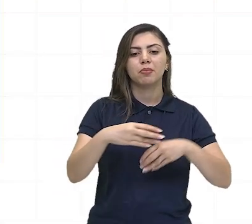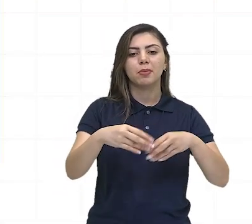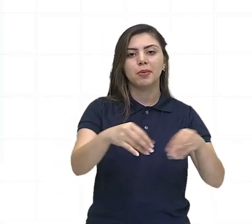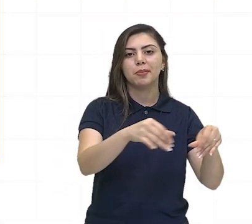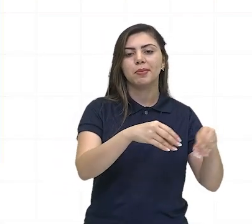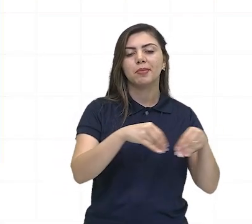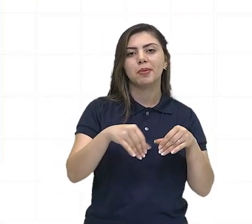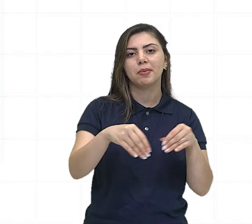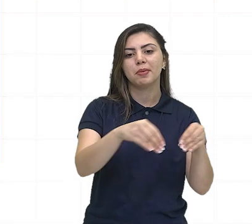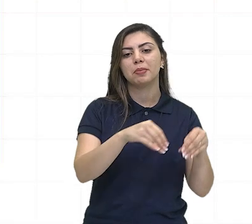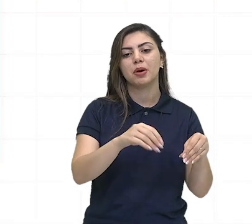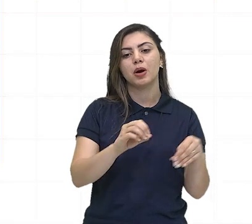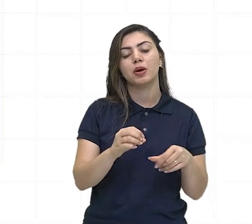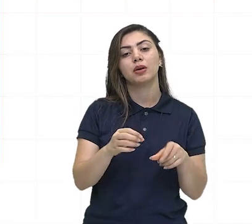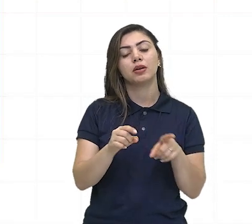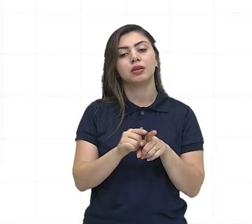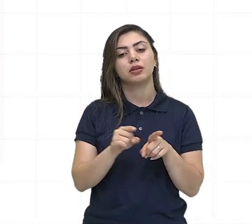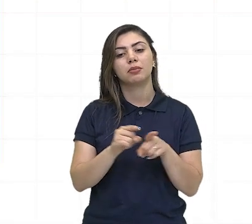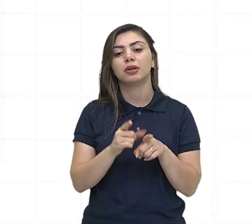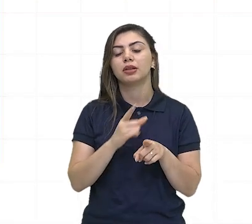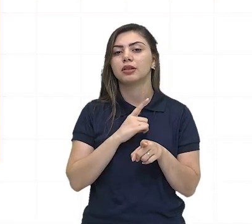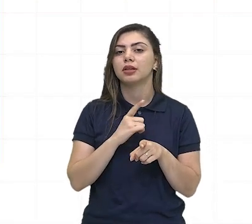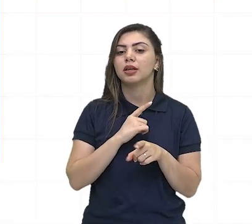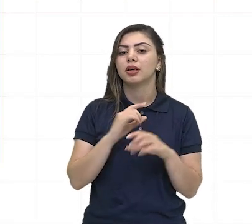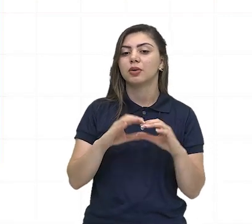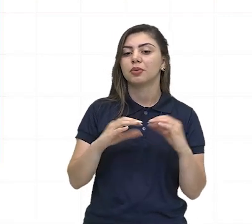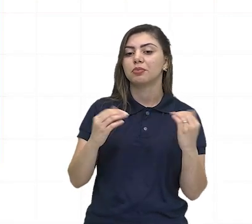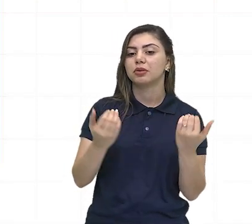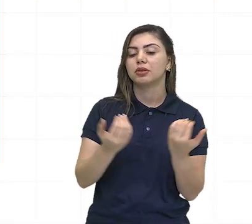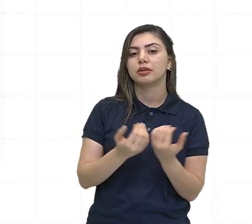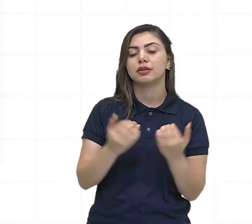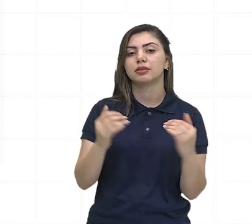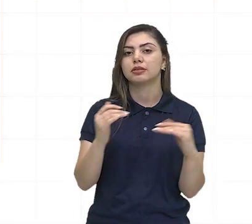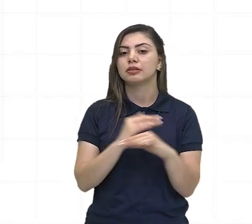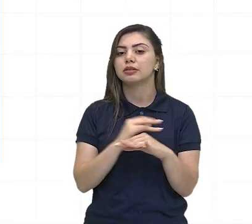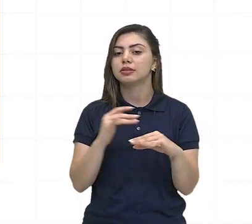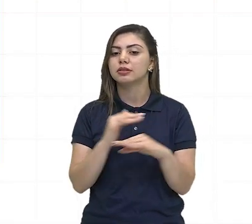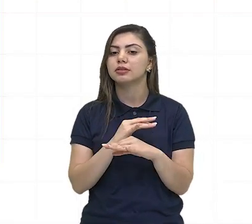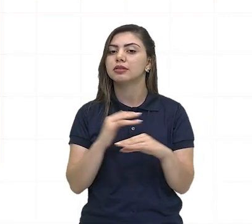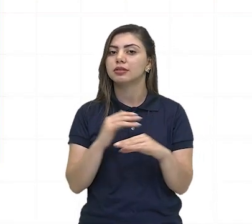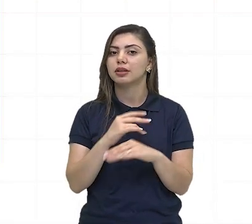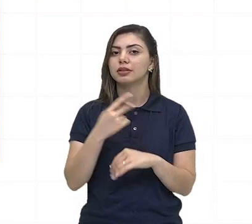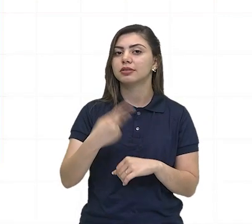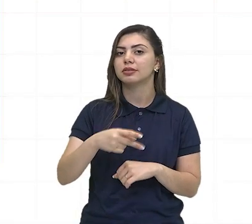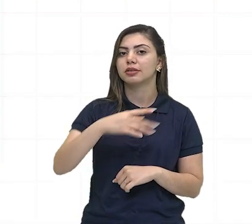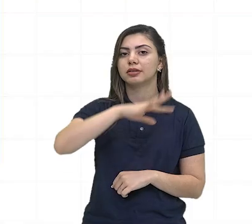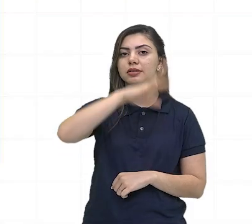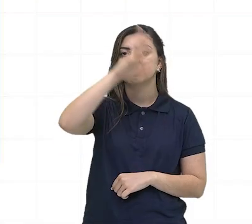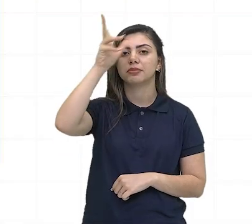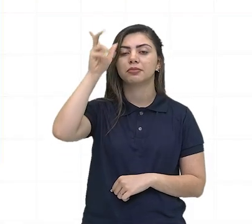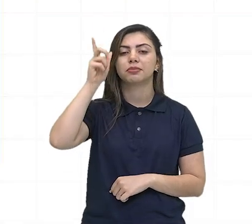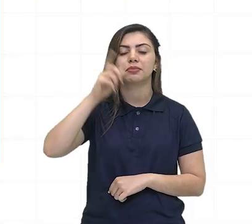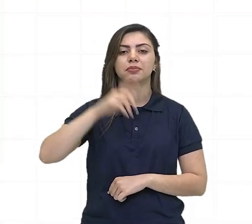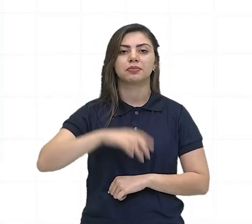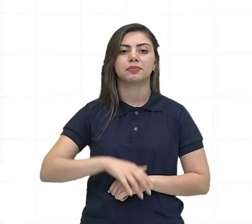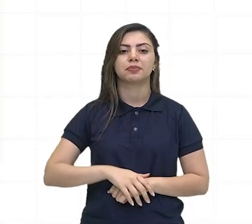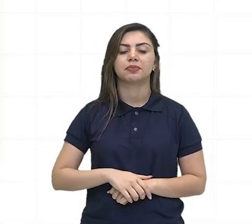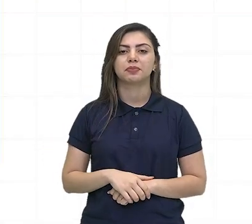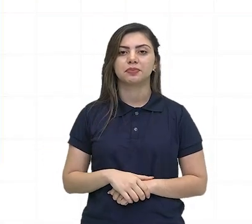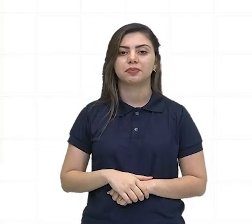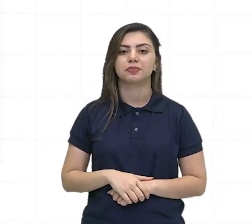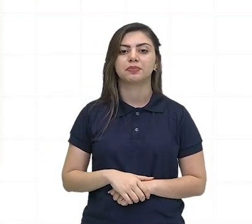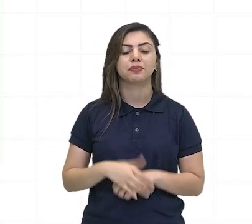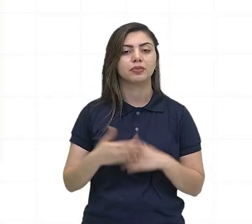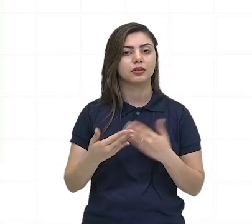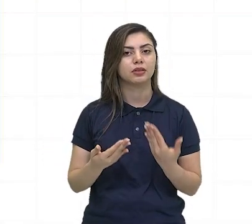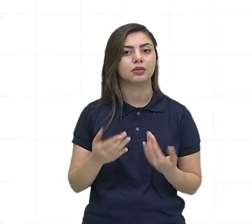também que fazem parte de cidades que tem na Amazônia. Um outro lugar